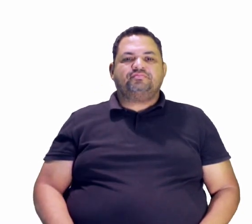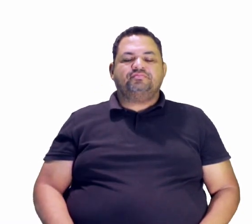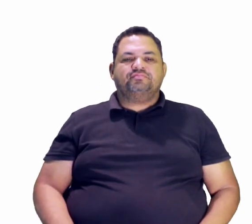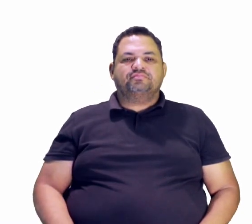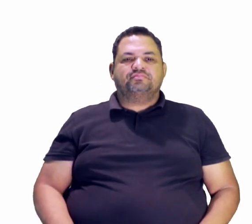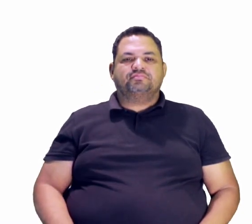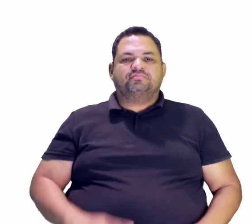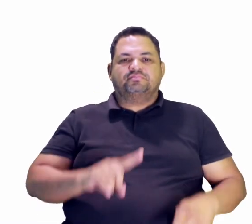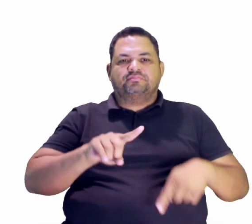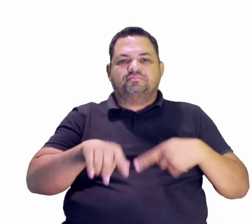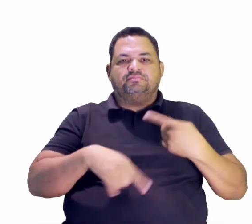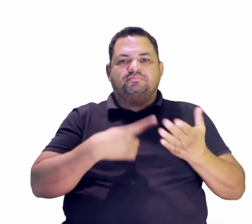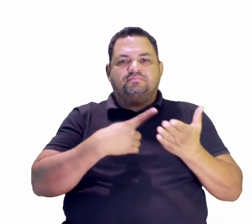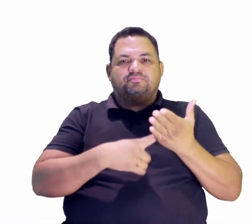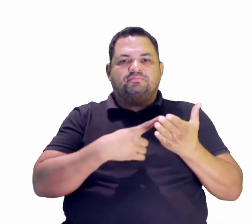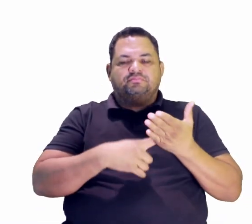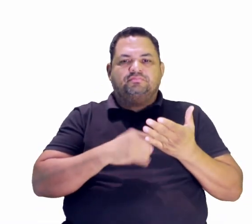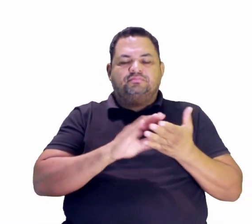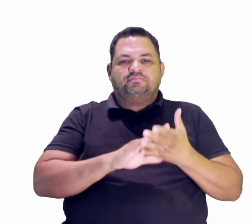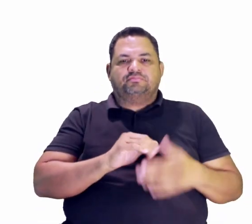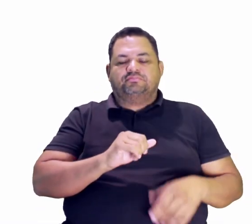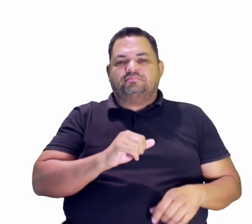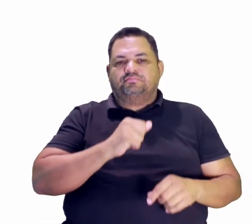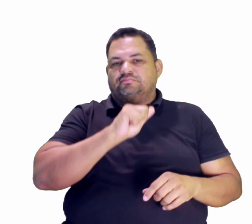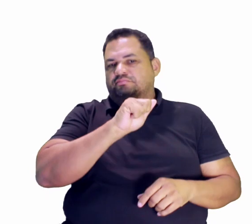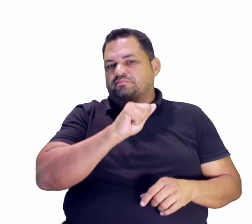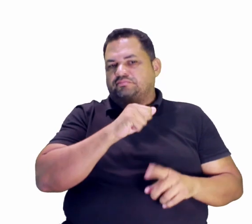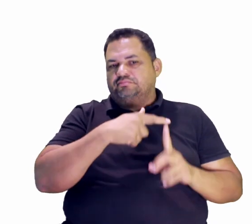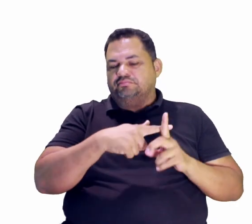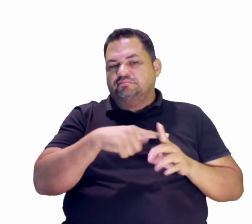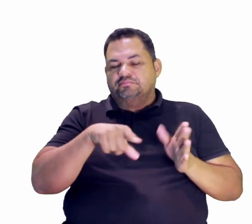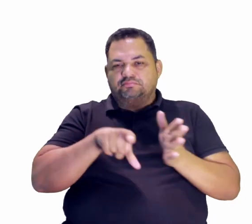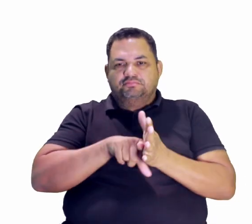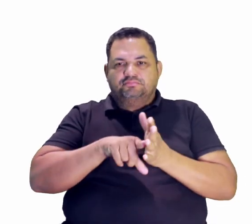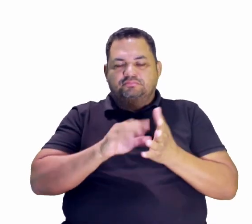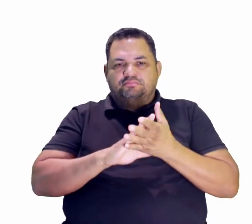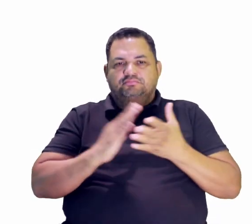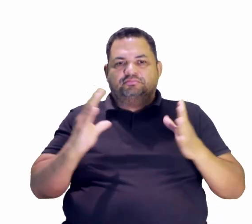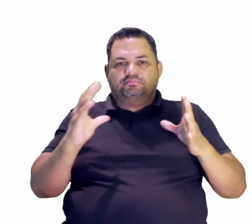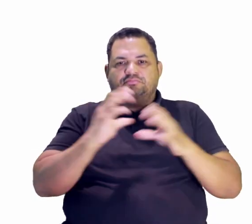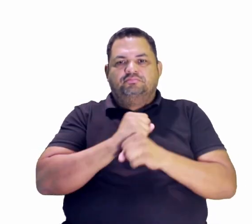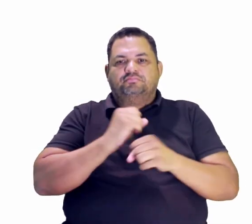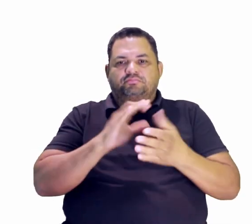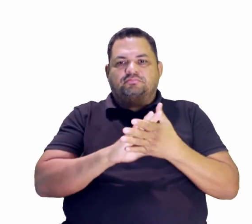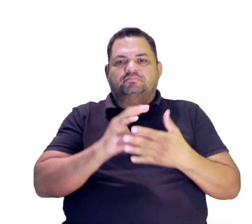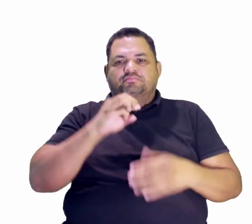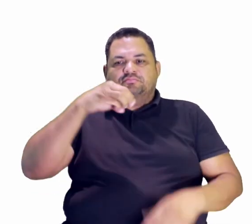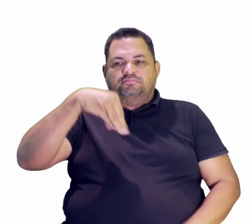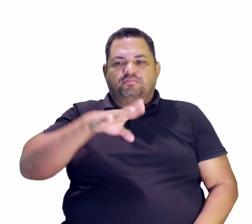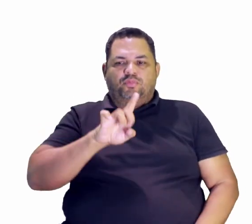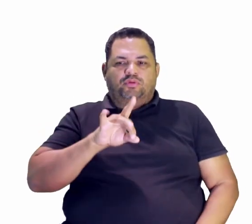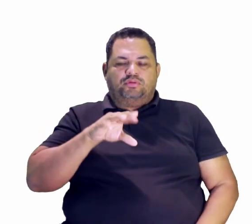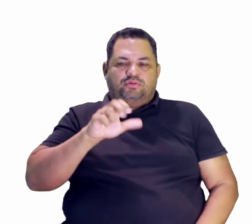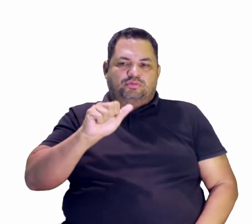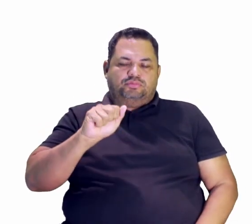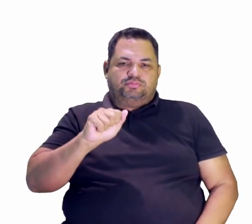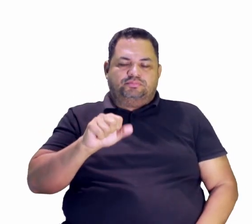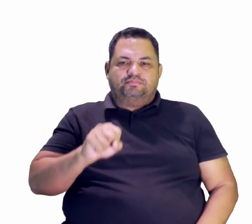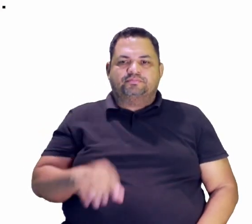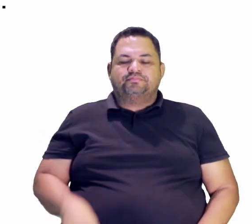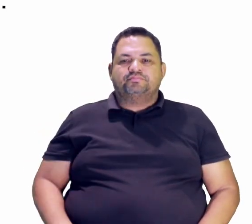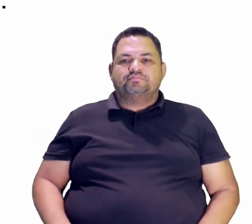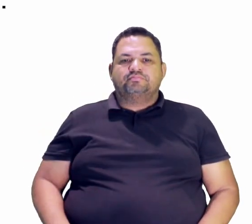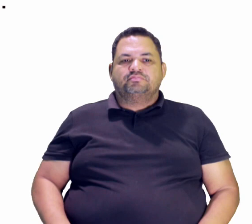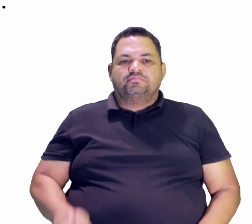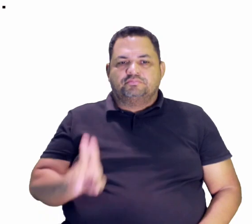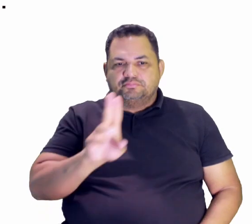Ó, após convencionar o sinal, somamos algebricamente os seus módulos. Agora você vai usar o sinal